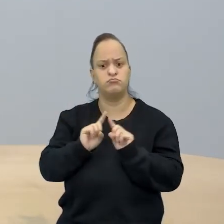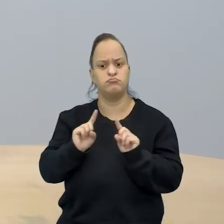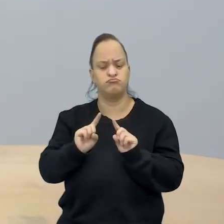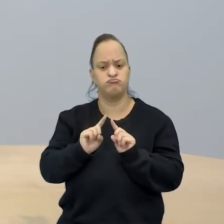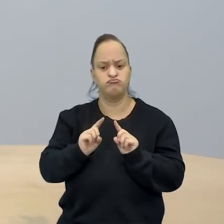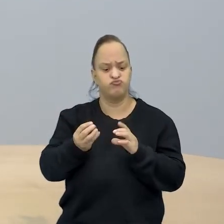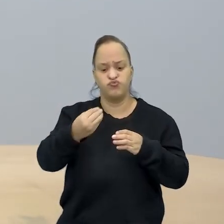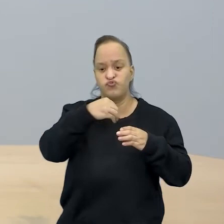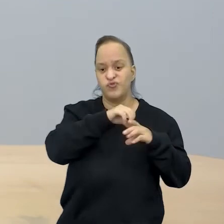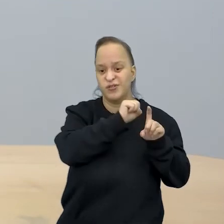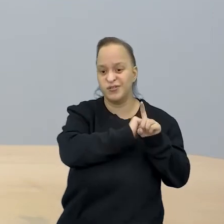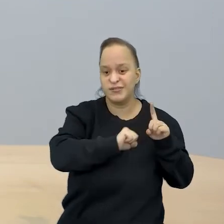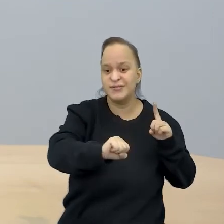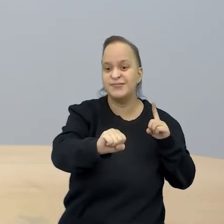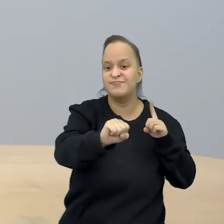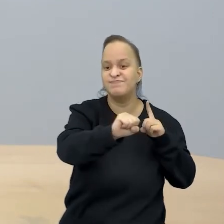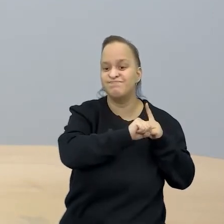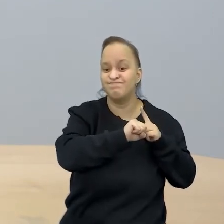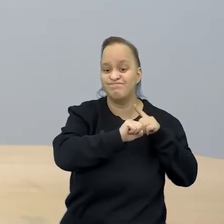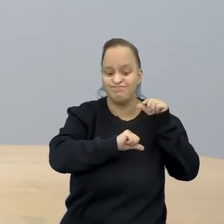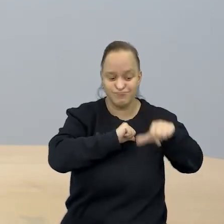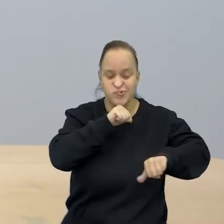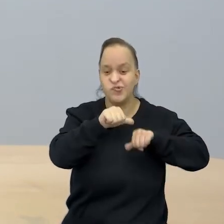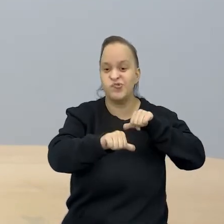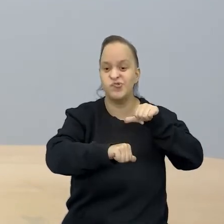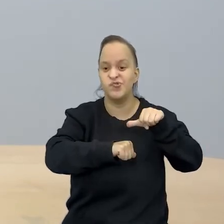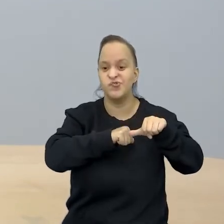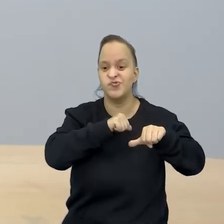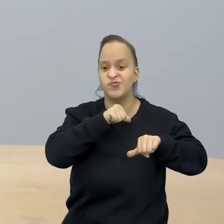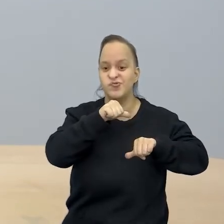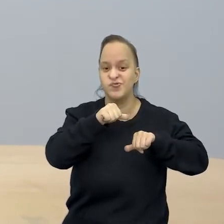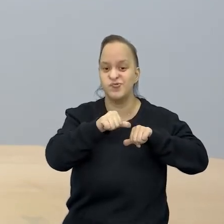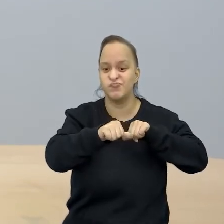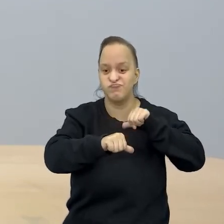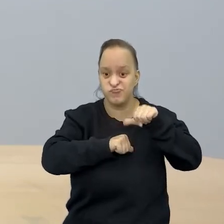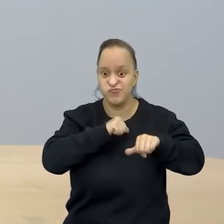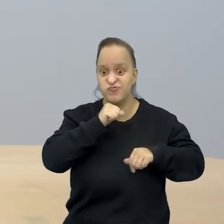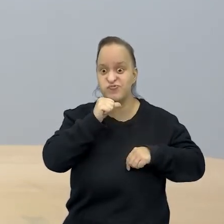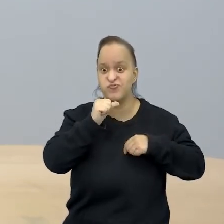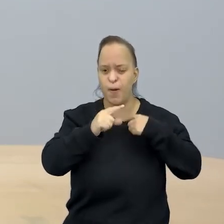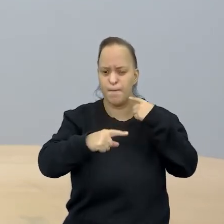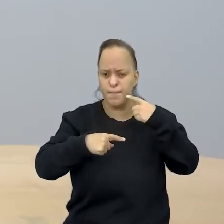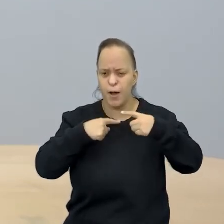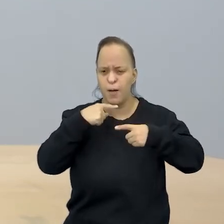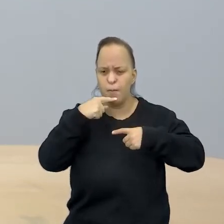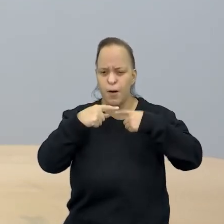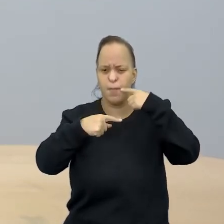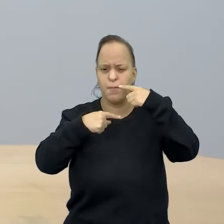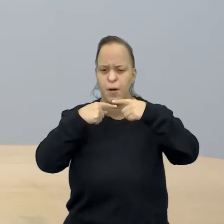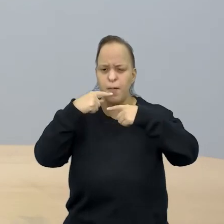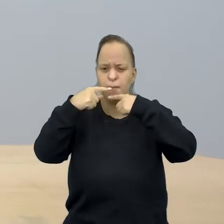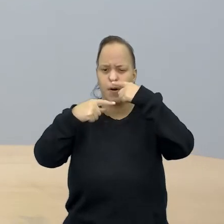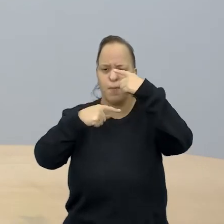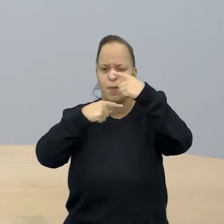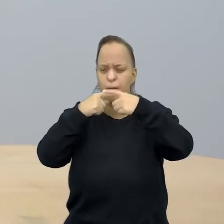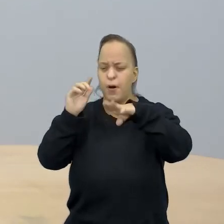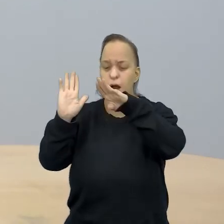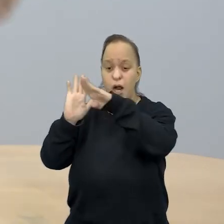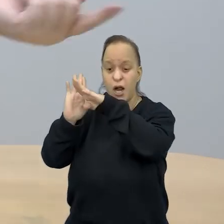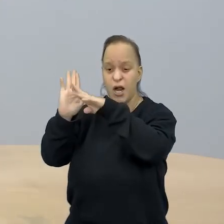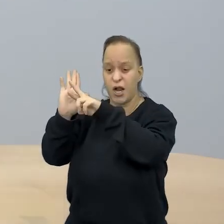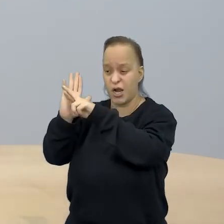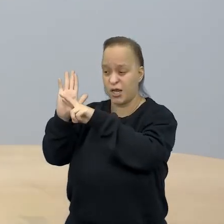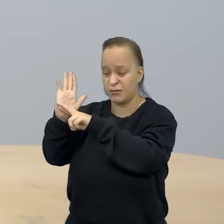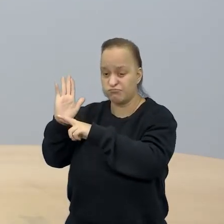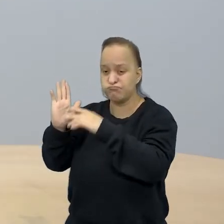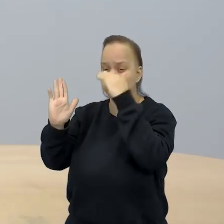determinada sociedade, passem a submeter-se a modelos, a regras disciplinares que farão com